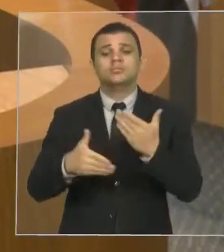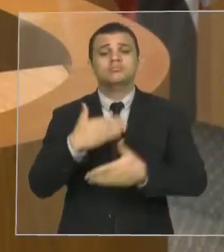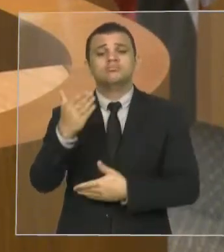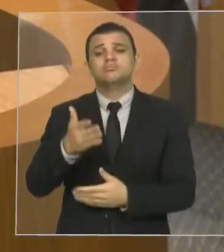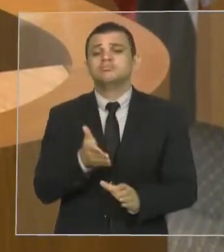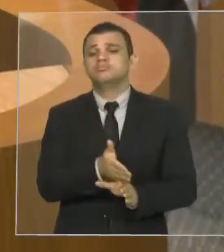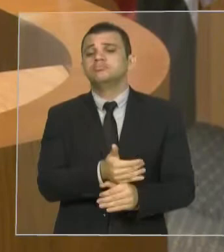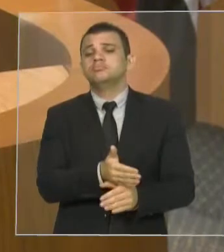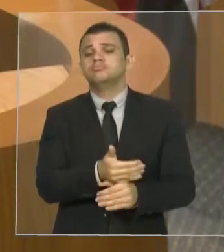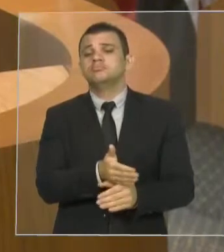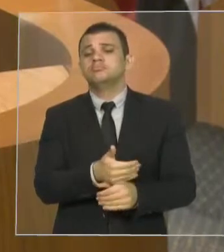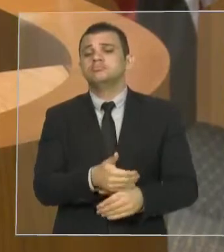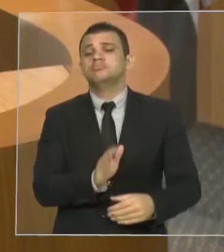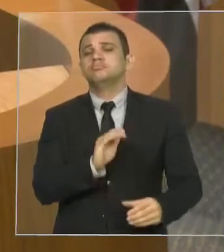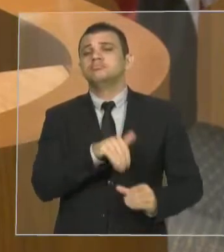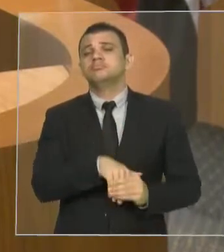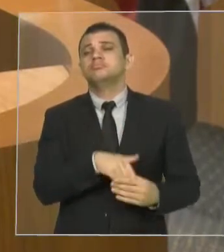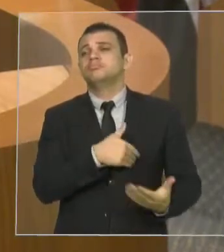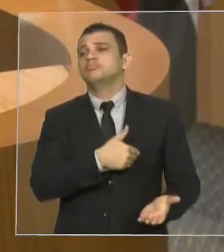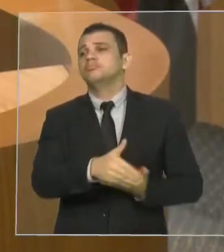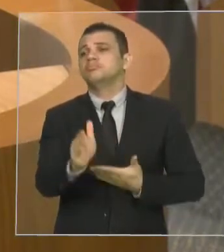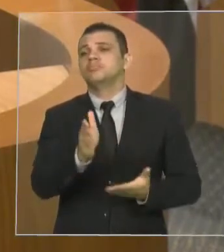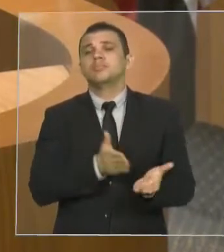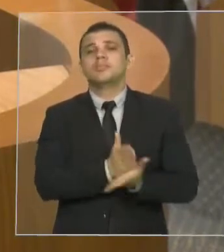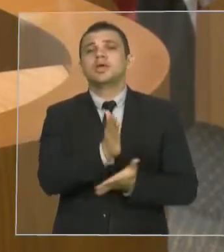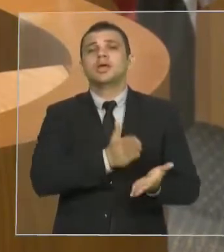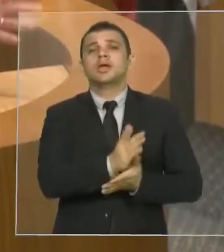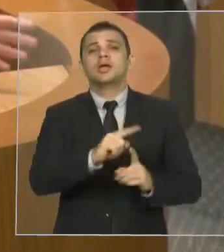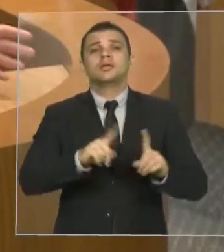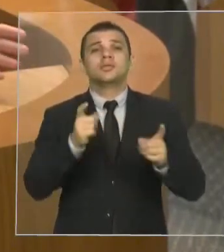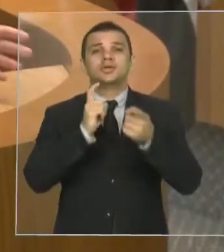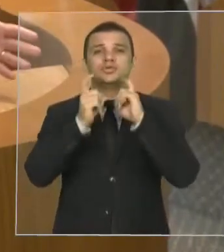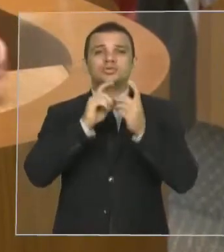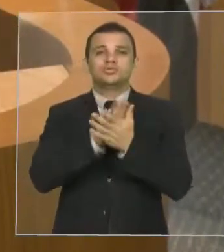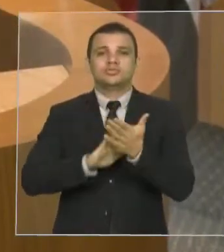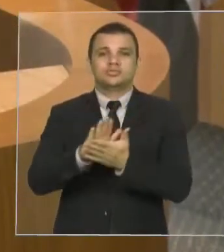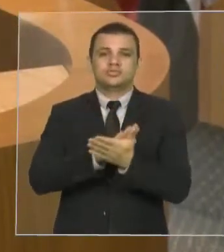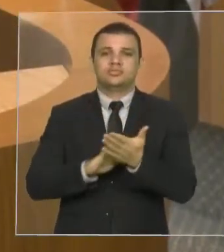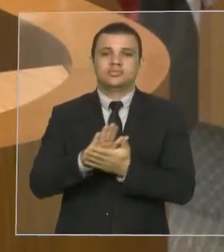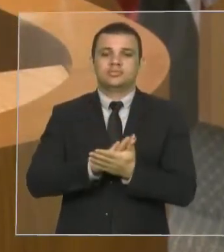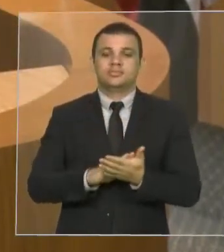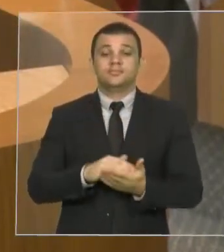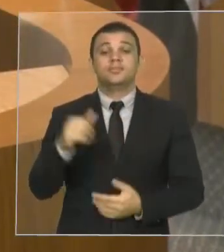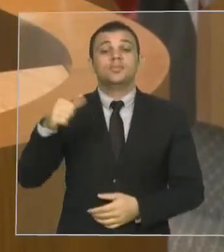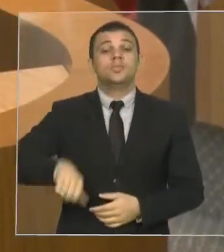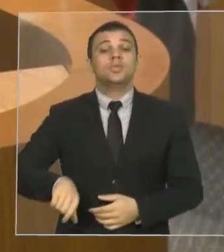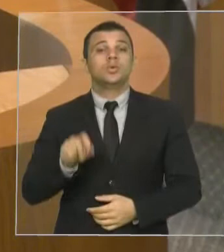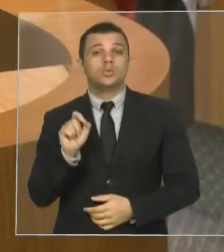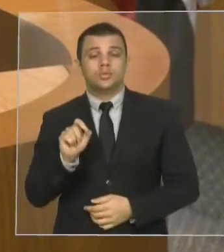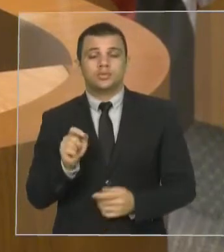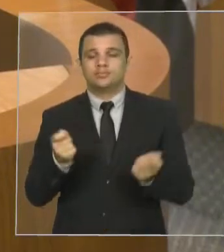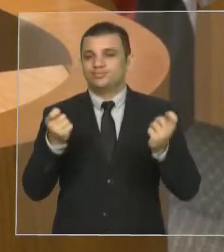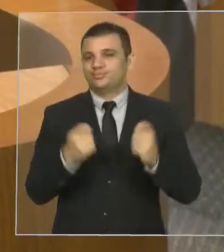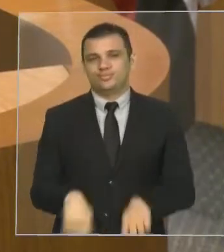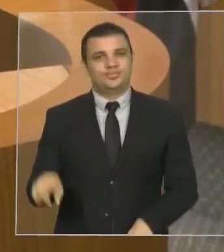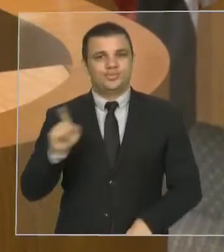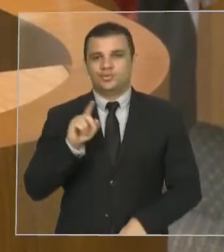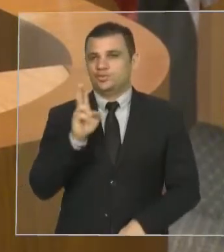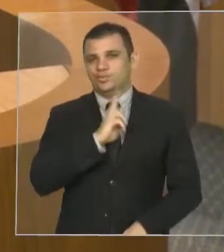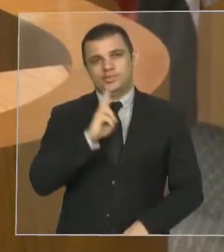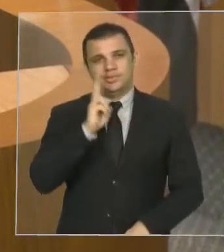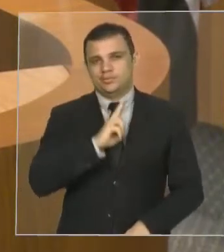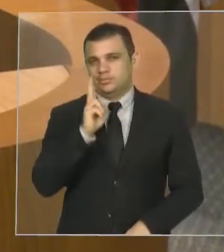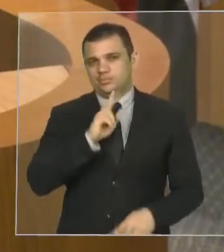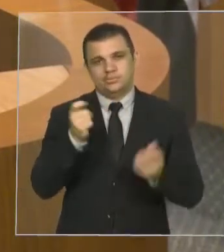deixando e aprovando essa matéria sem nenhum tipo de discussão. E o mais grave de tudo, sem nenhuma necessidade desta